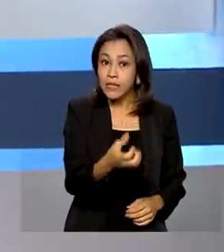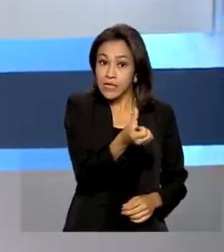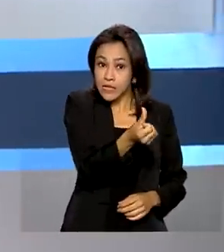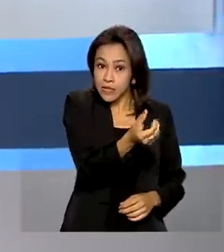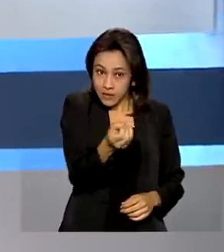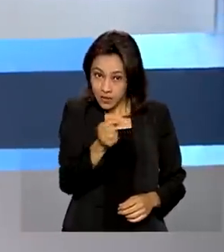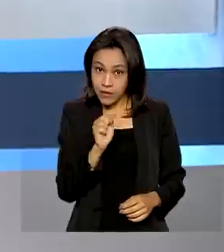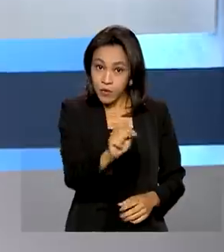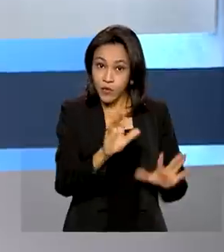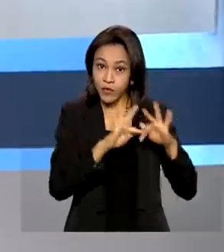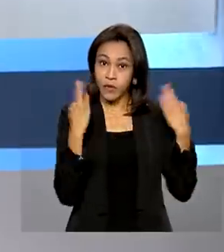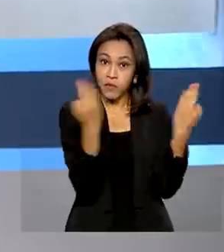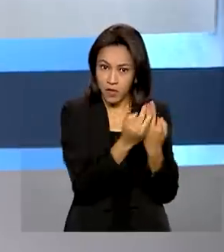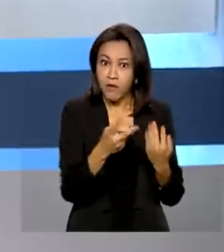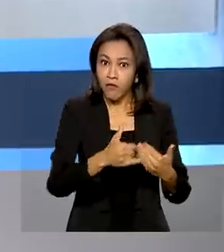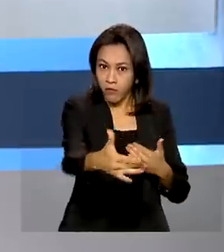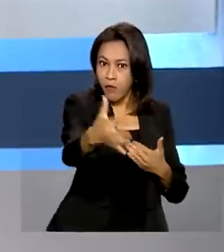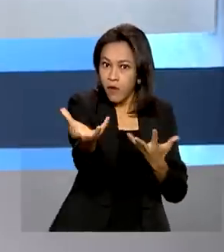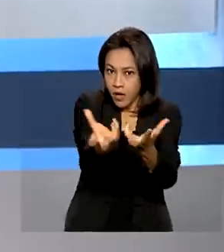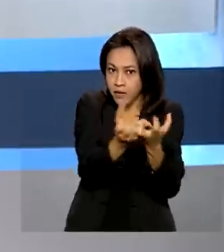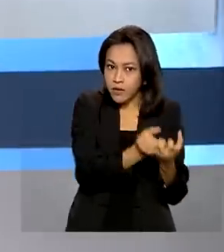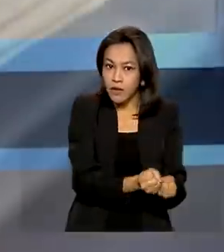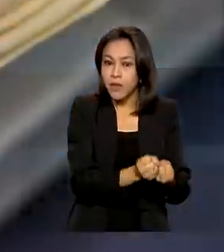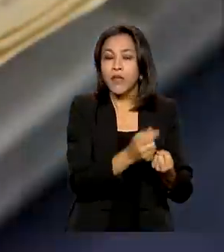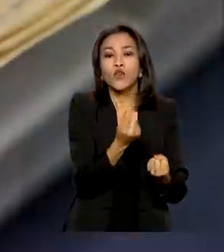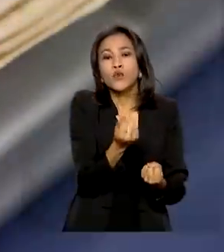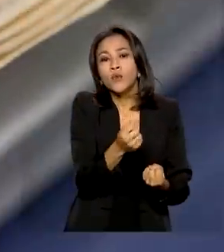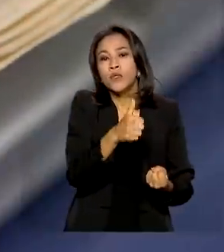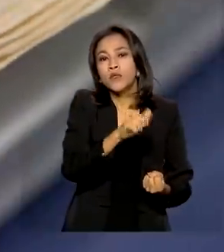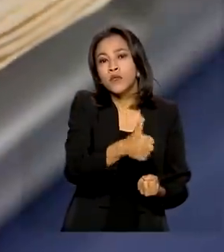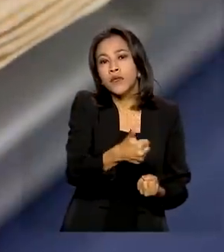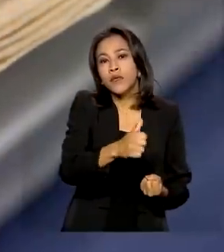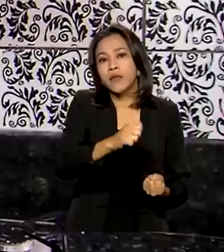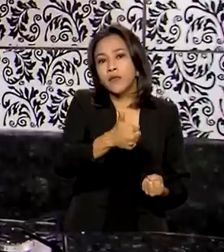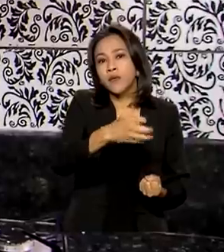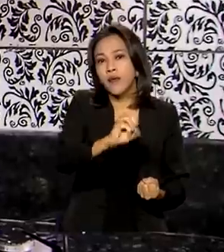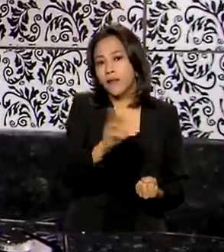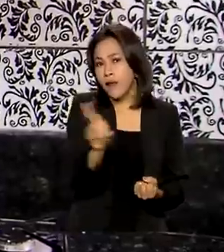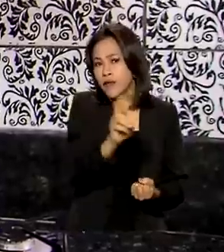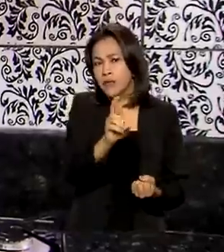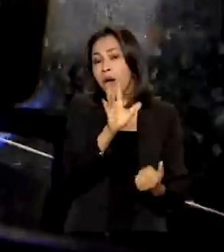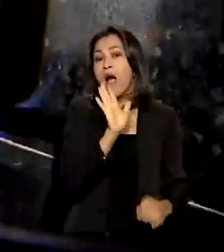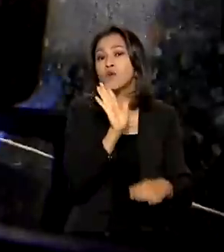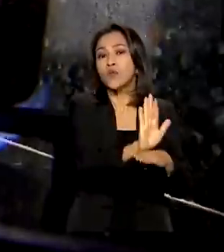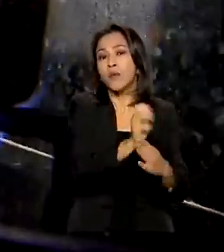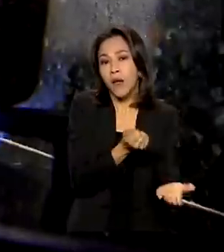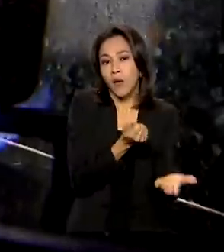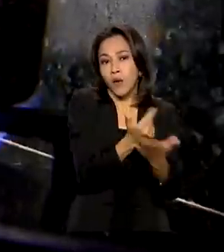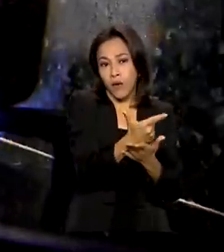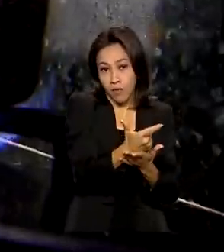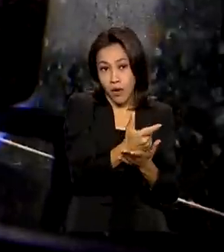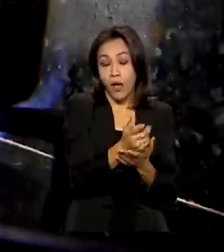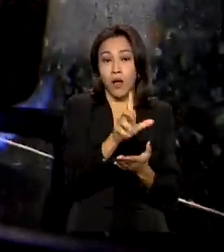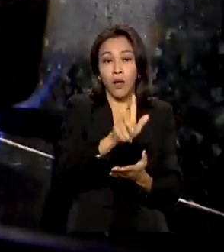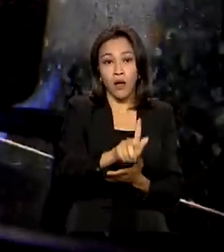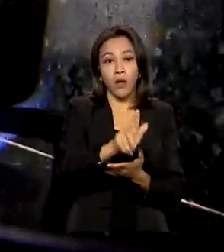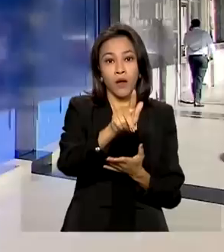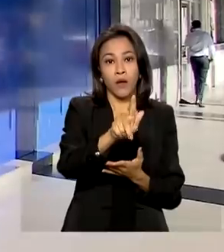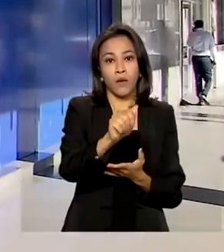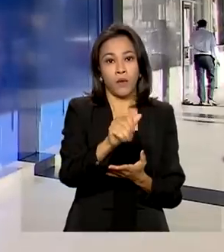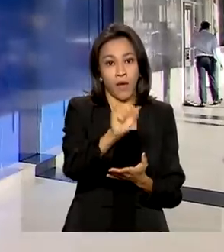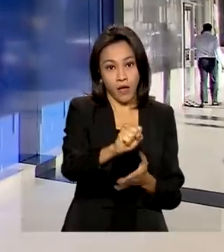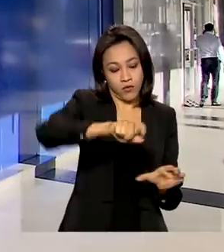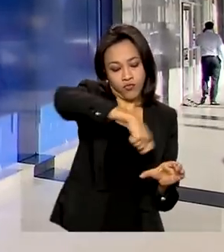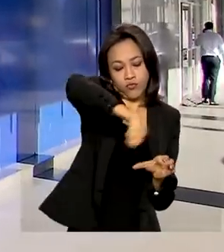600 mil famílias vão receber R$ 110 de ajuda para a compra do gás de cozinha, segundo a Caixa Econômica.